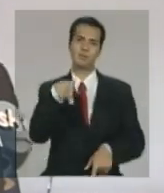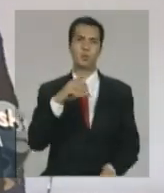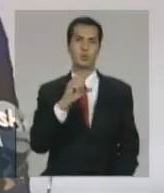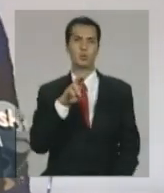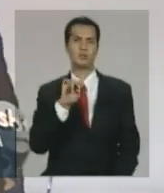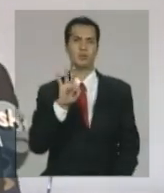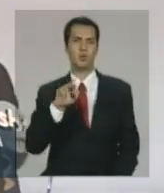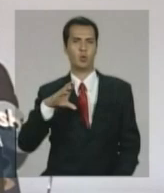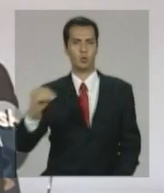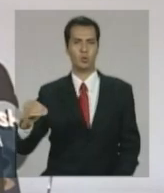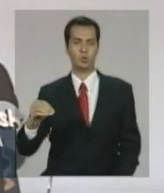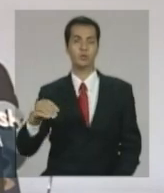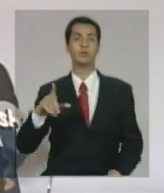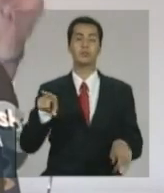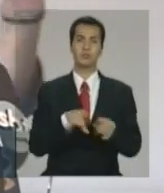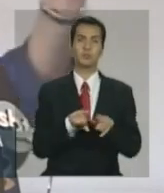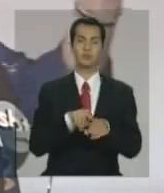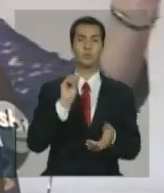Também fizemos uma outra...